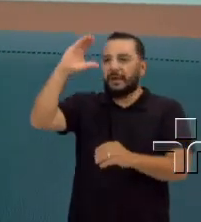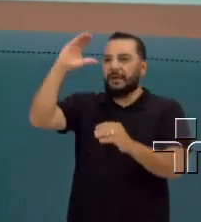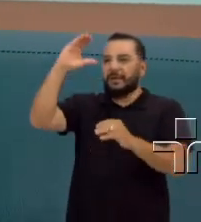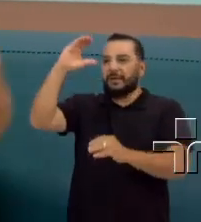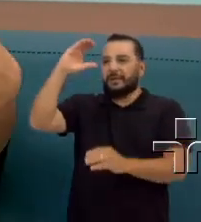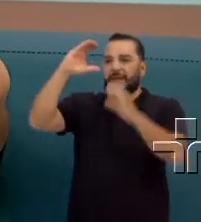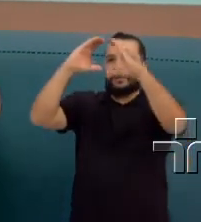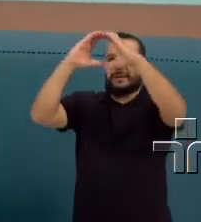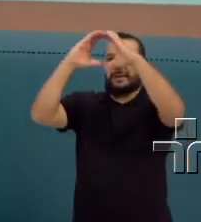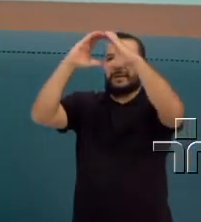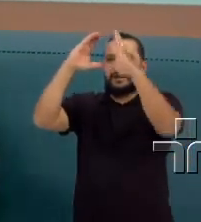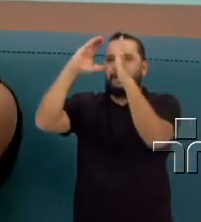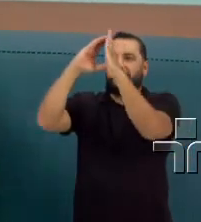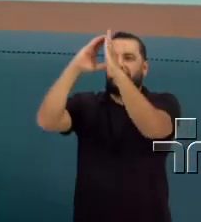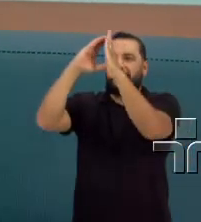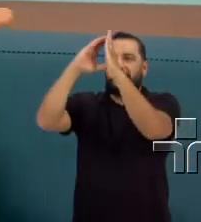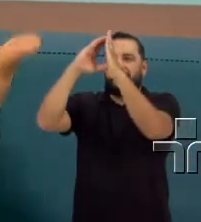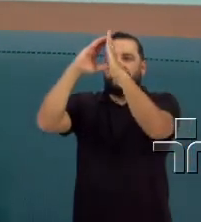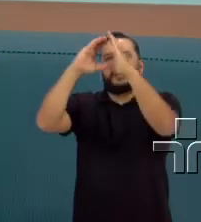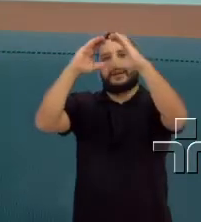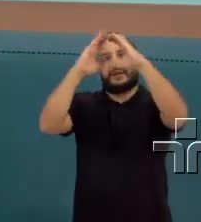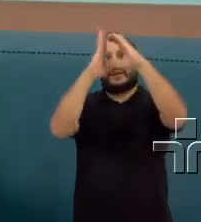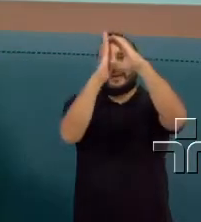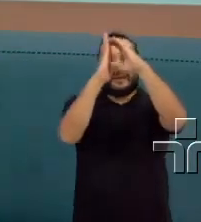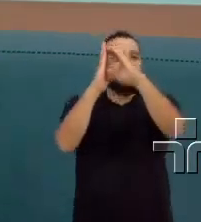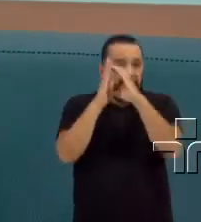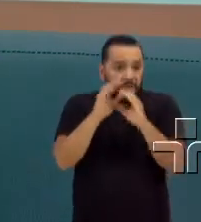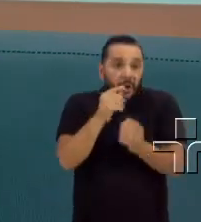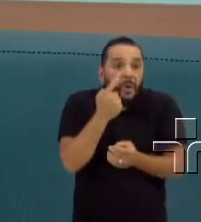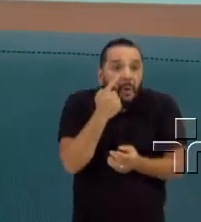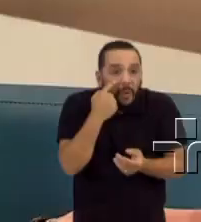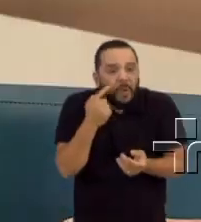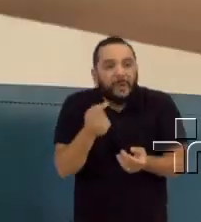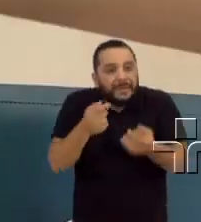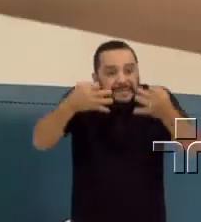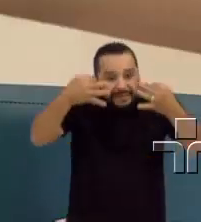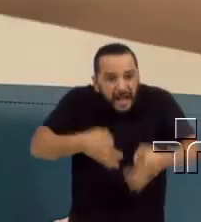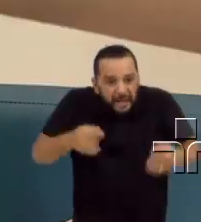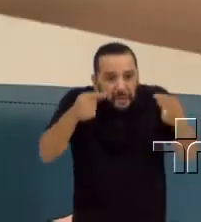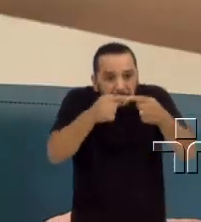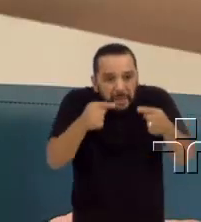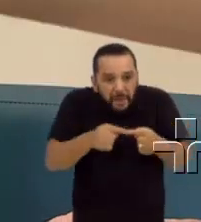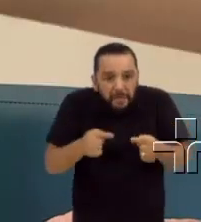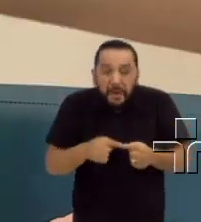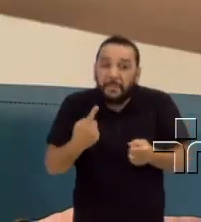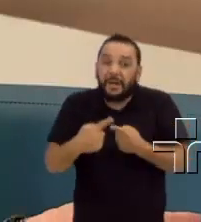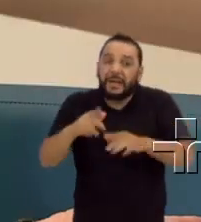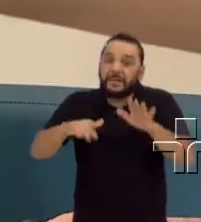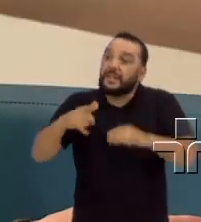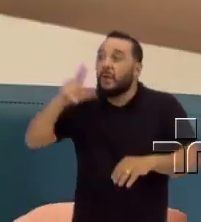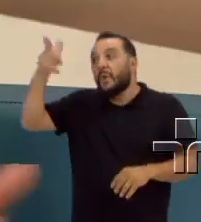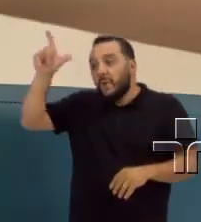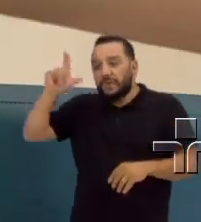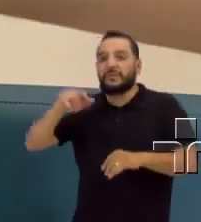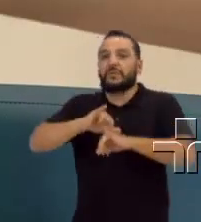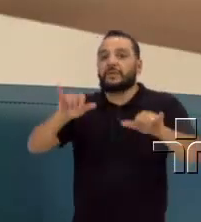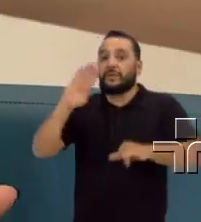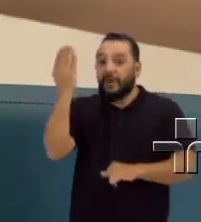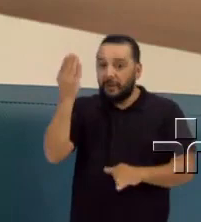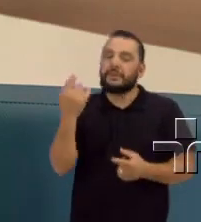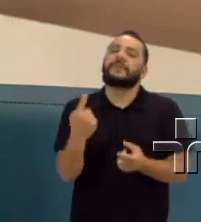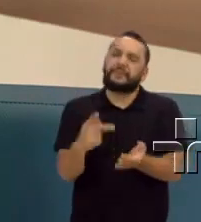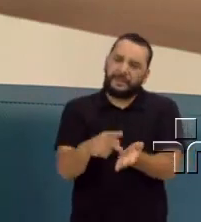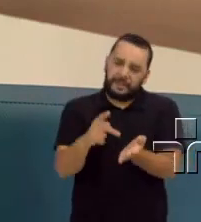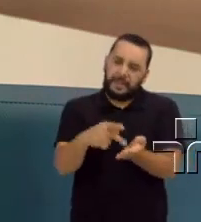está dizendo aquilo. Como é que a gente conversa? O que, que é real, né? O que, que eu posso usar? Para entender o que é fake news também. Porque também a gente não